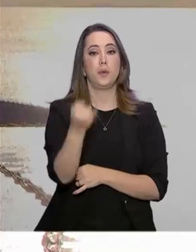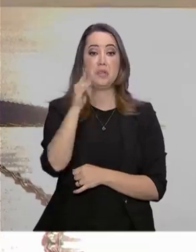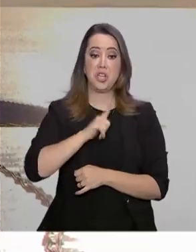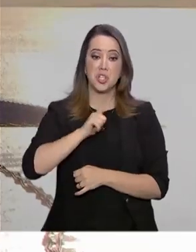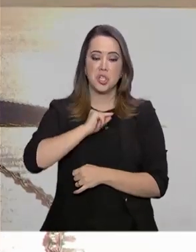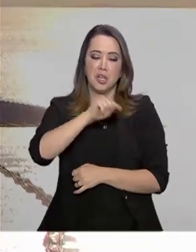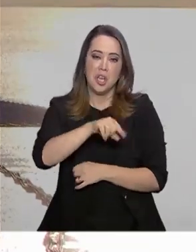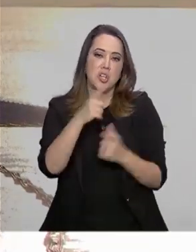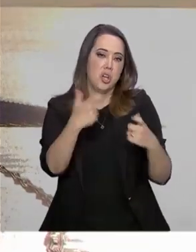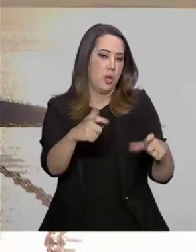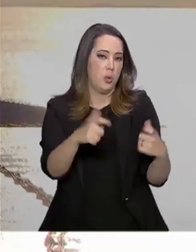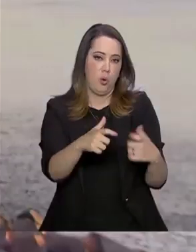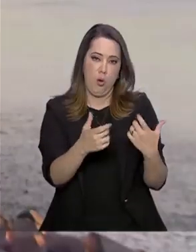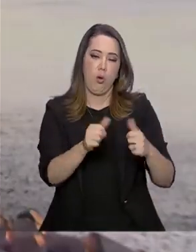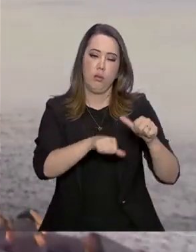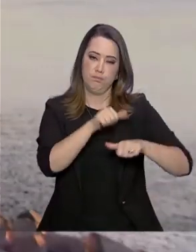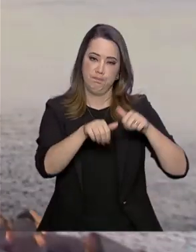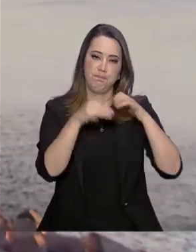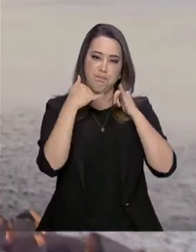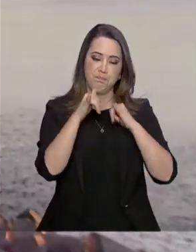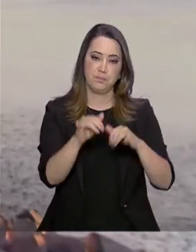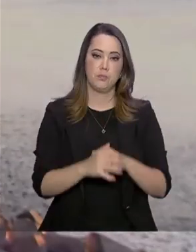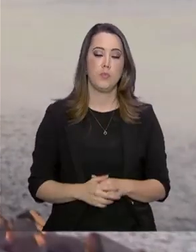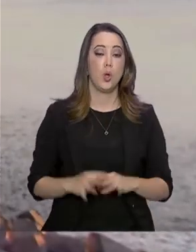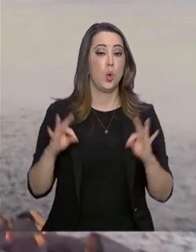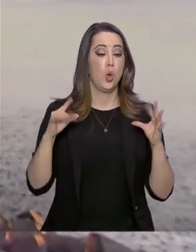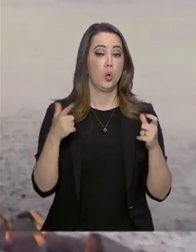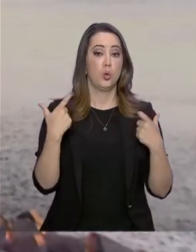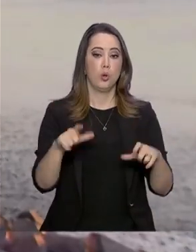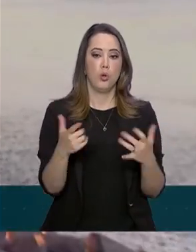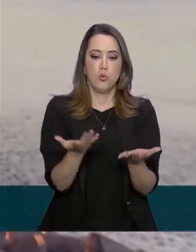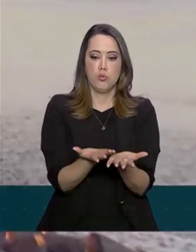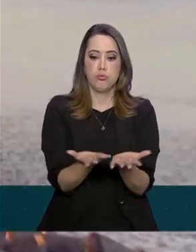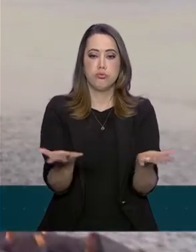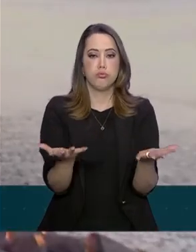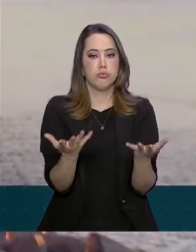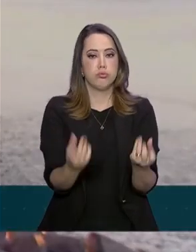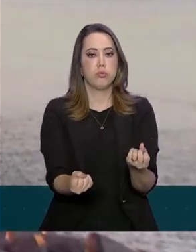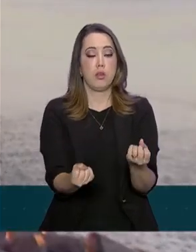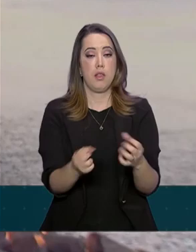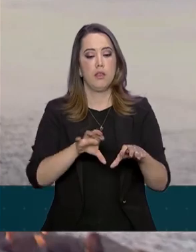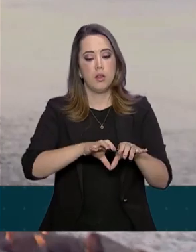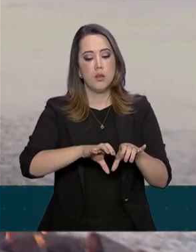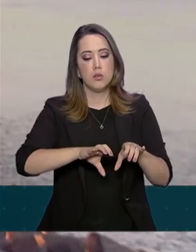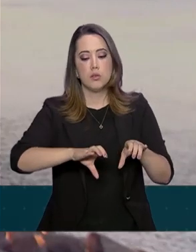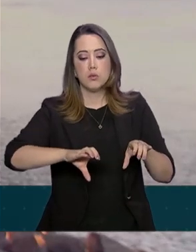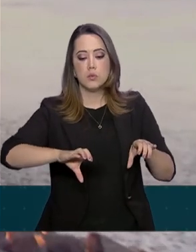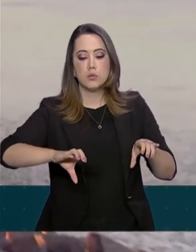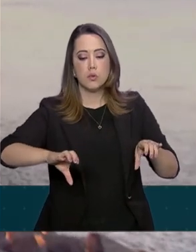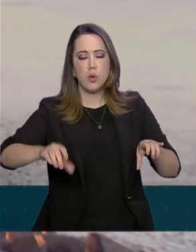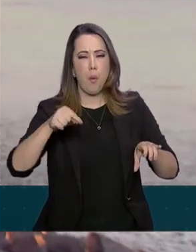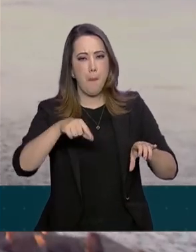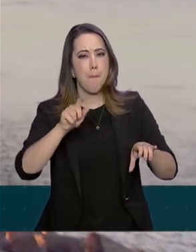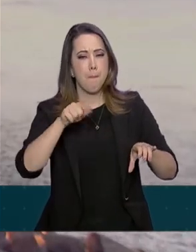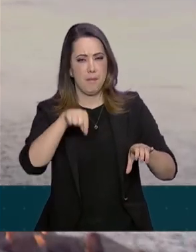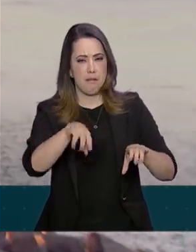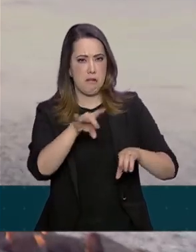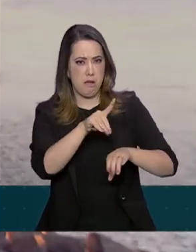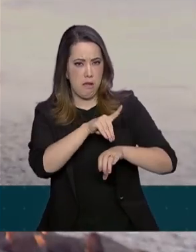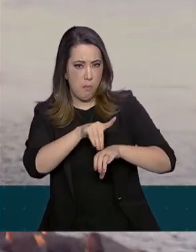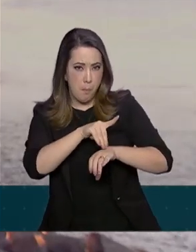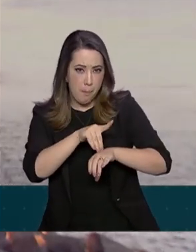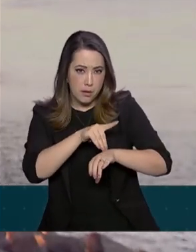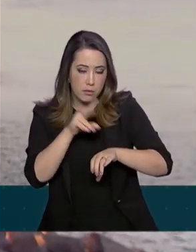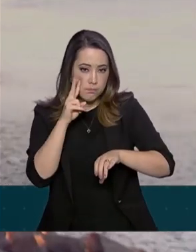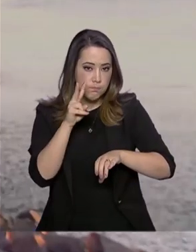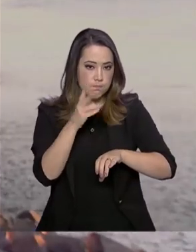existem na hidrelétrica. Toda energia gerada nas placas é transmitida pelos condutores elétricos, que são aqueles